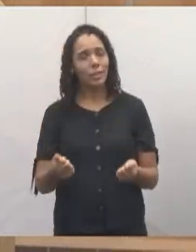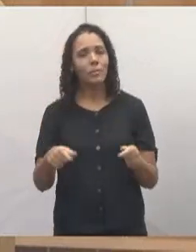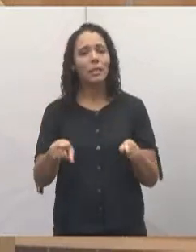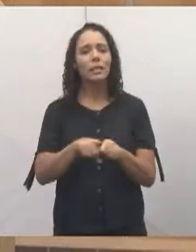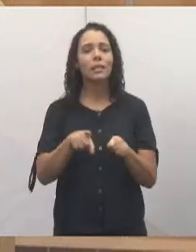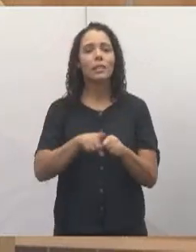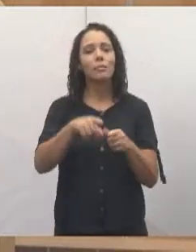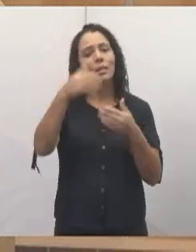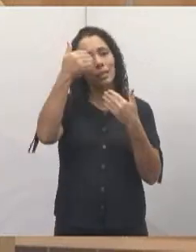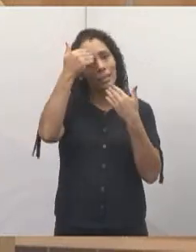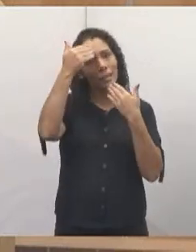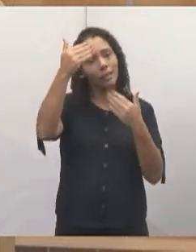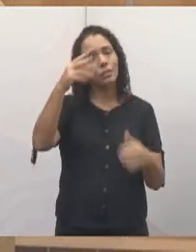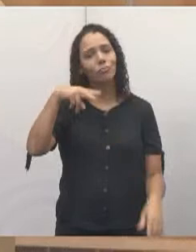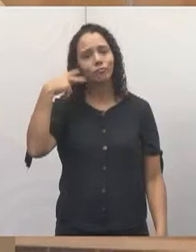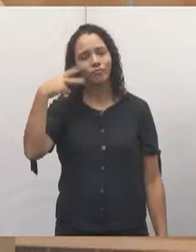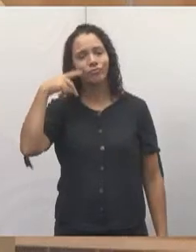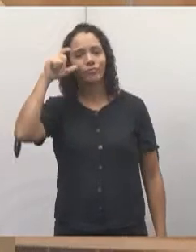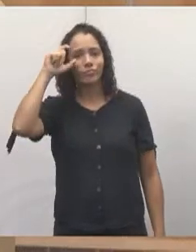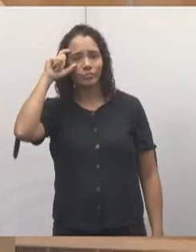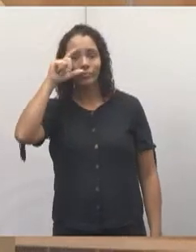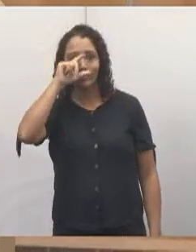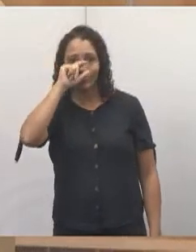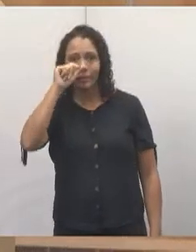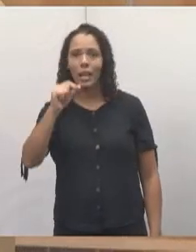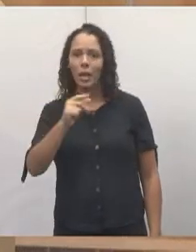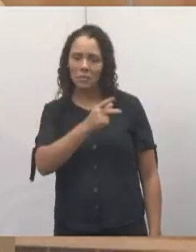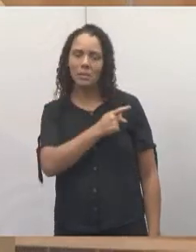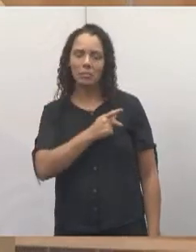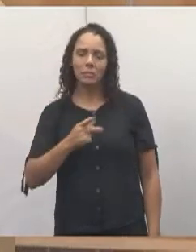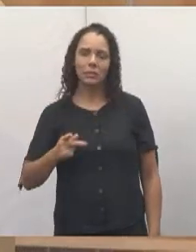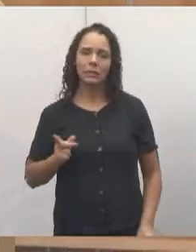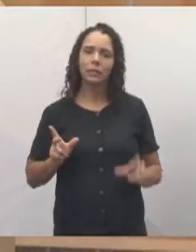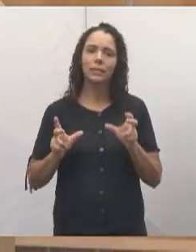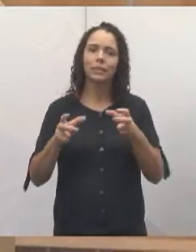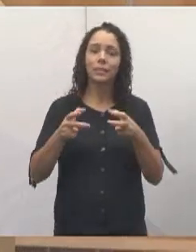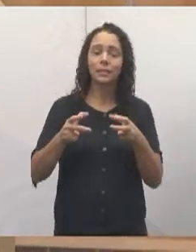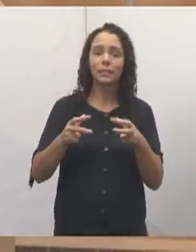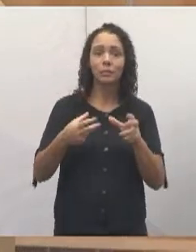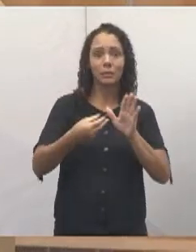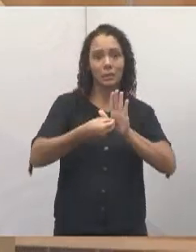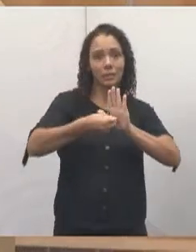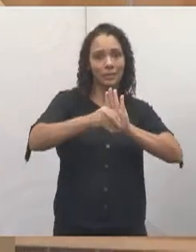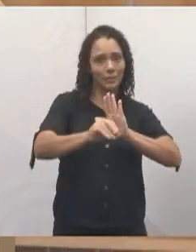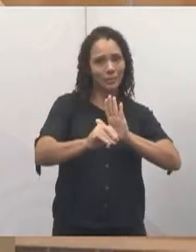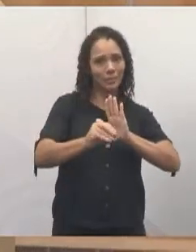agradecer ao vereador e presidente Abner pela indicação, a qual me sinto muito honrado.